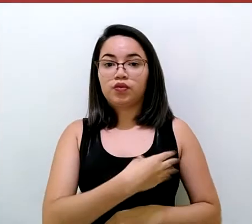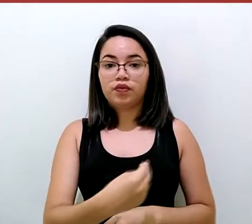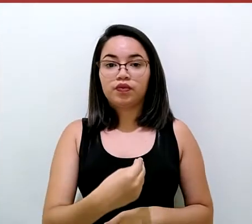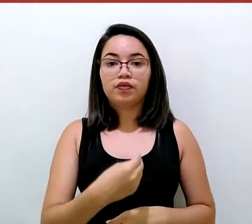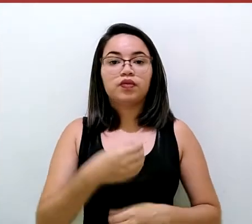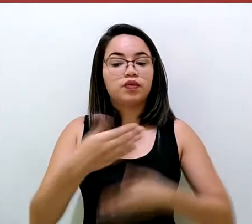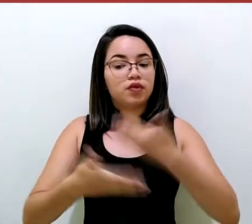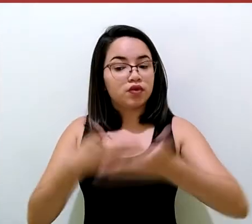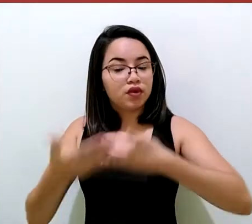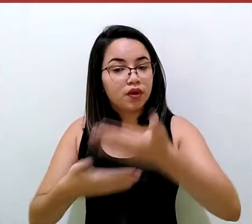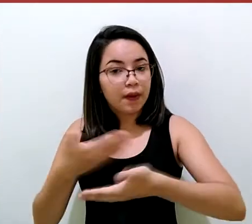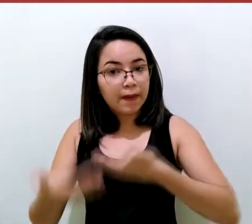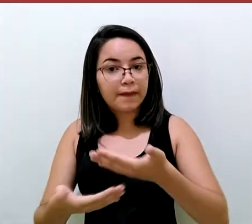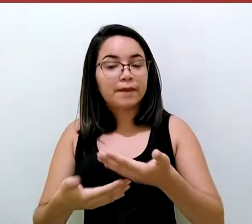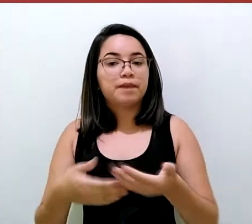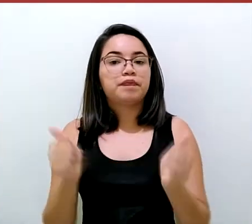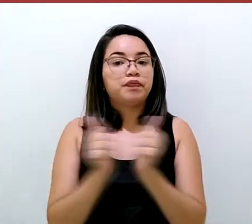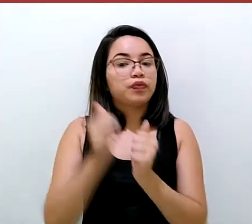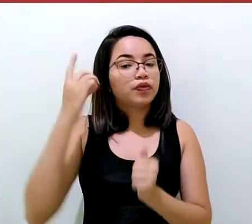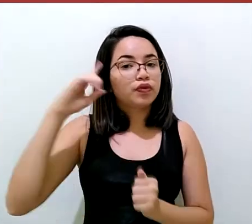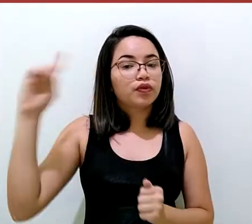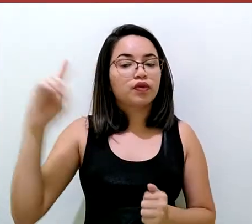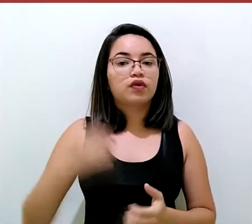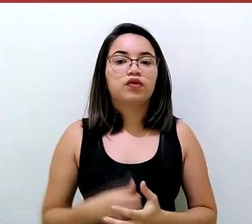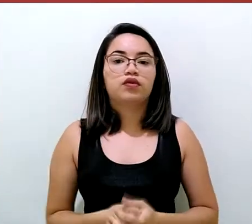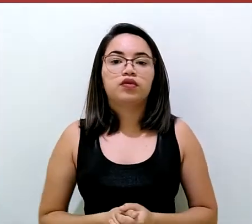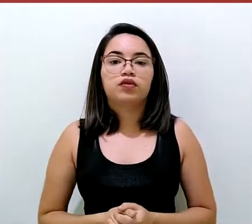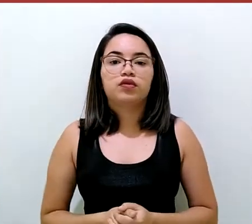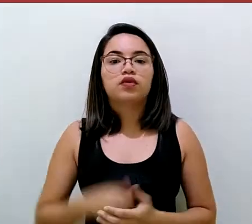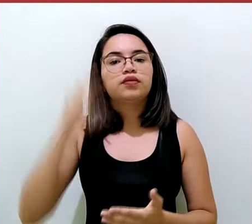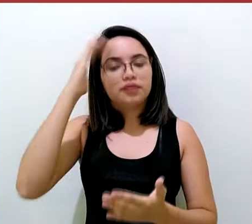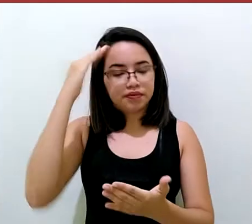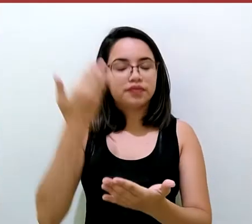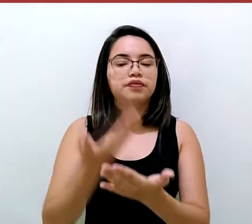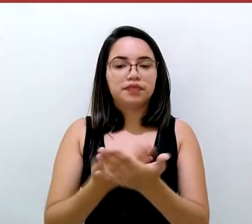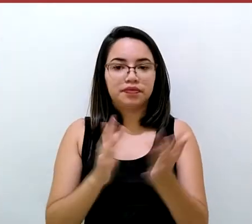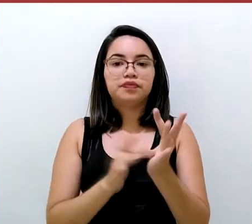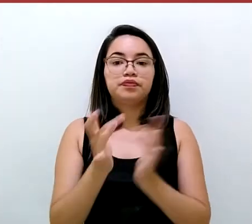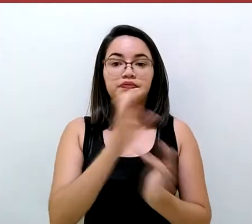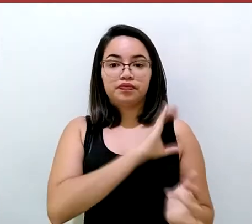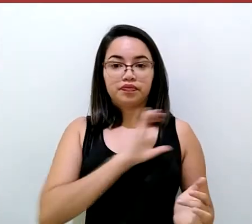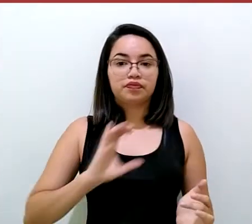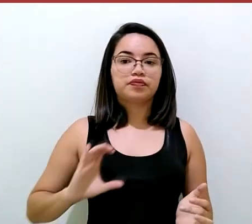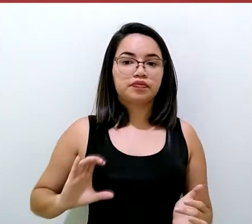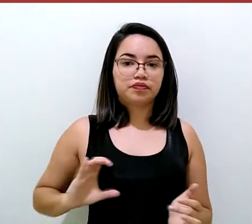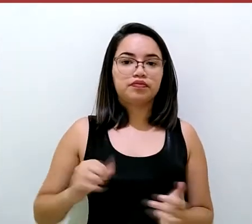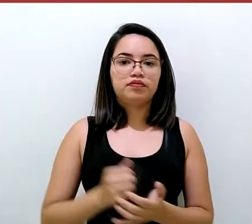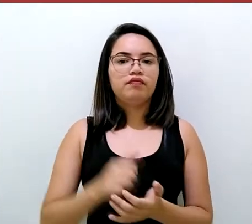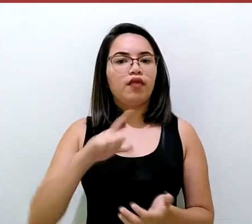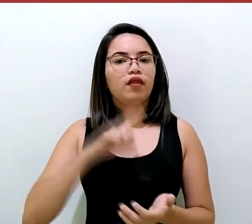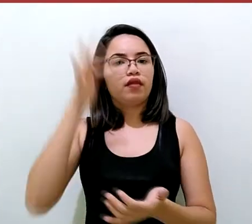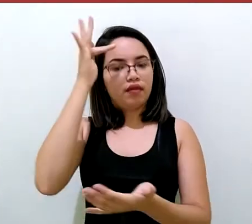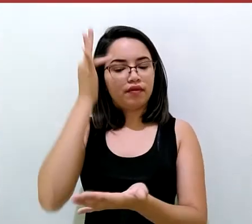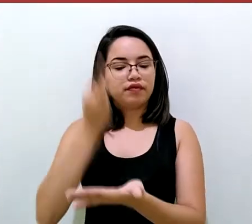filhos a se relacionar com Deus, a crerem em Jesus Cristo e depositarem